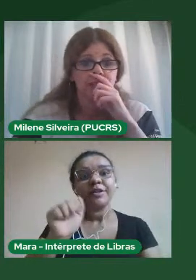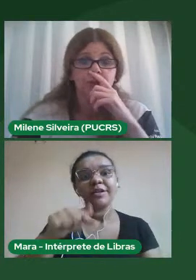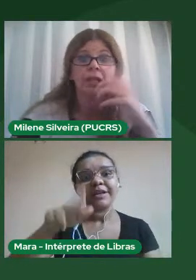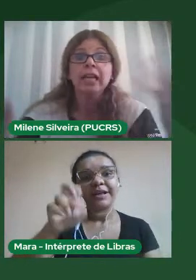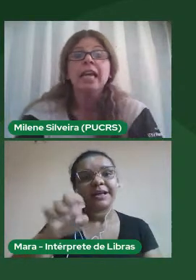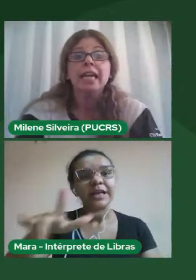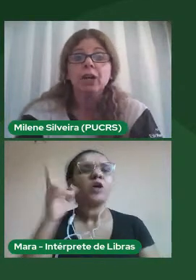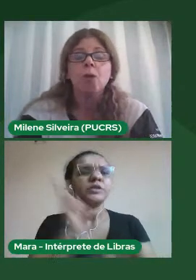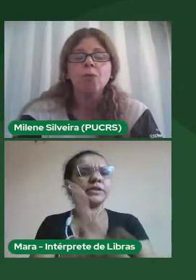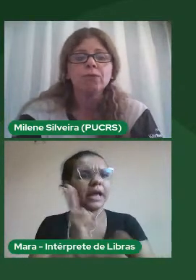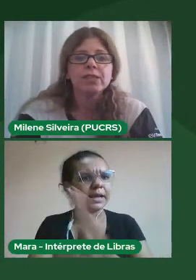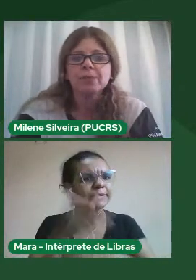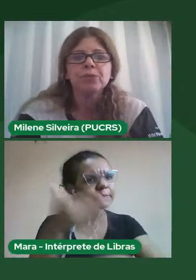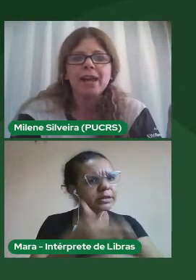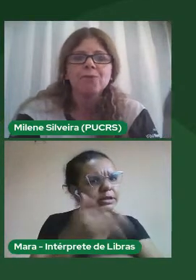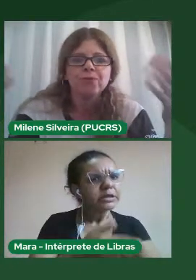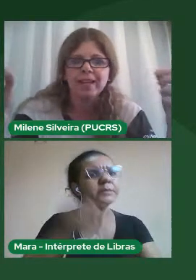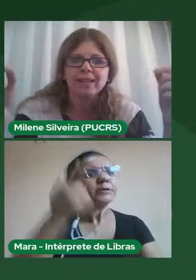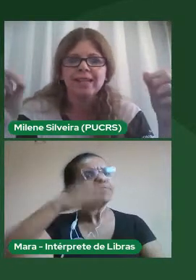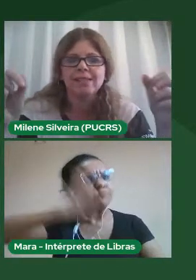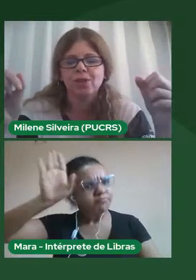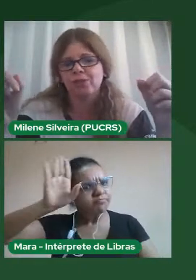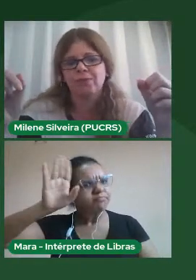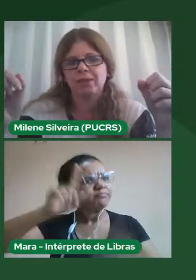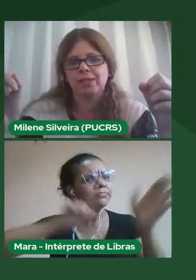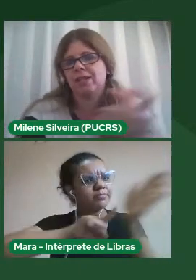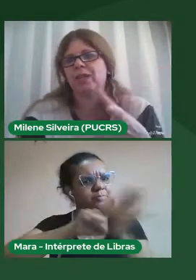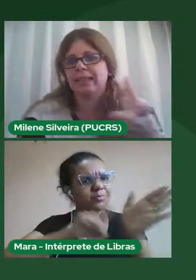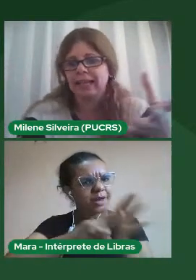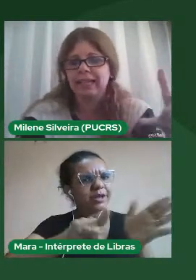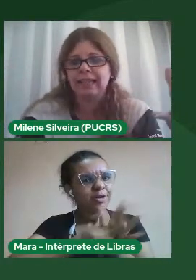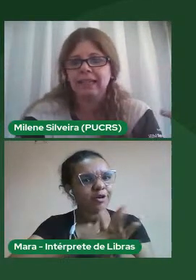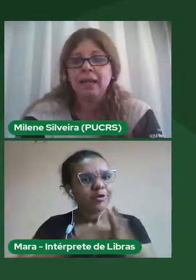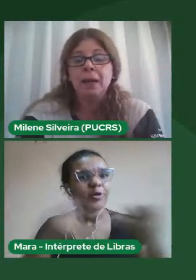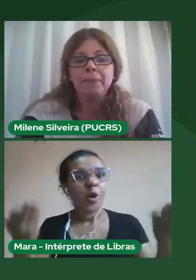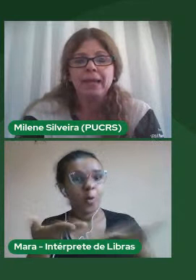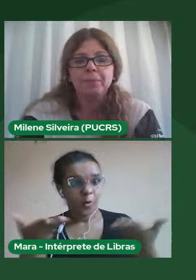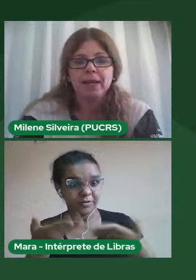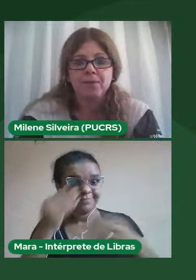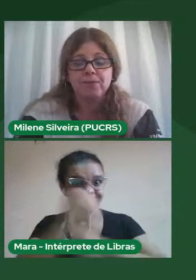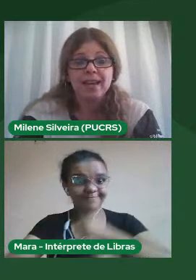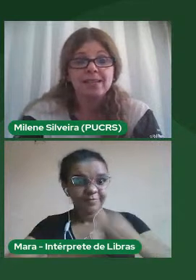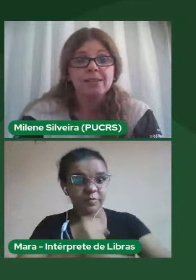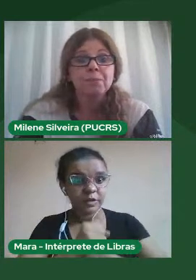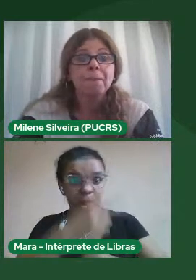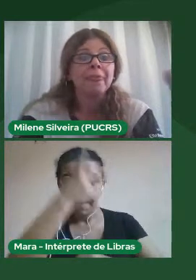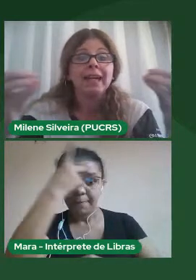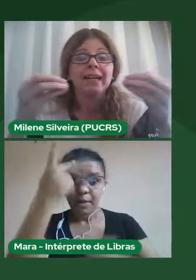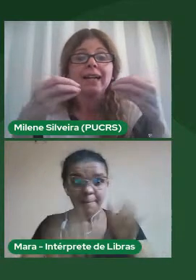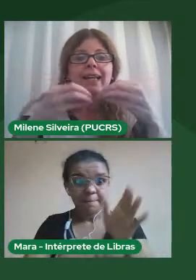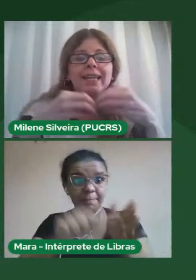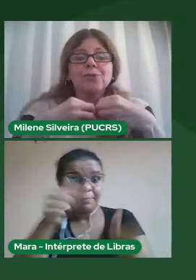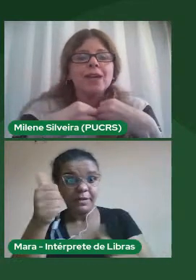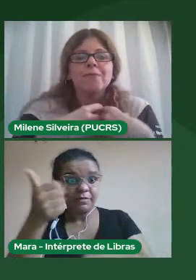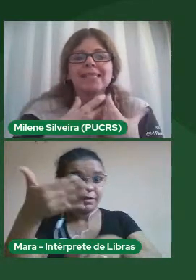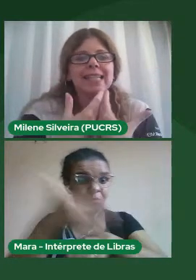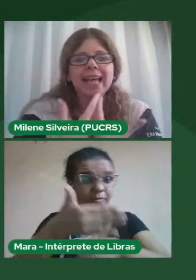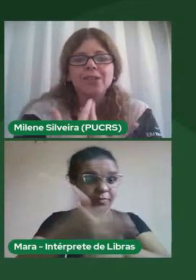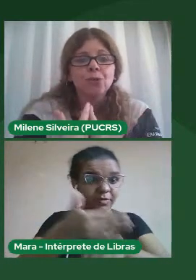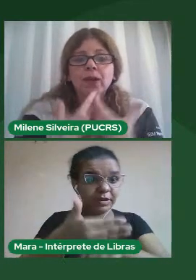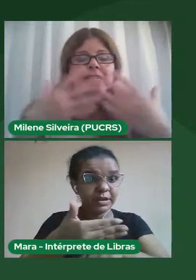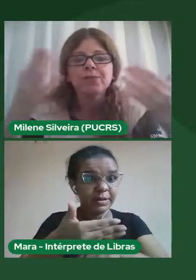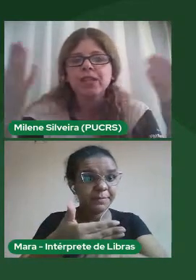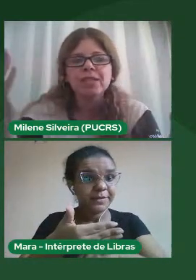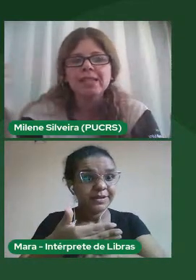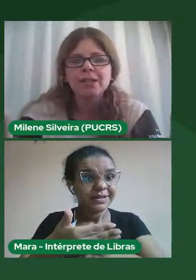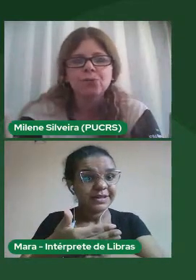sempre perguntando. E como vocês puderam ver nesse nosso evento esse ano, quem está aqui pela primeira vez, isso leva uma